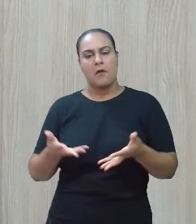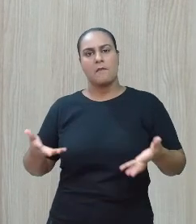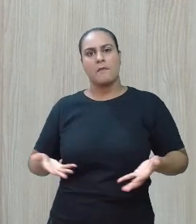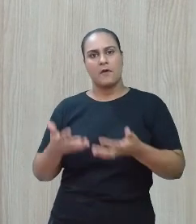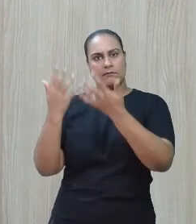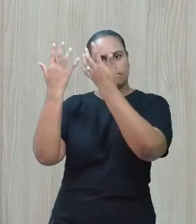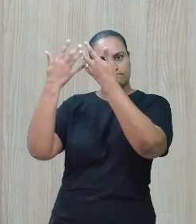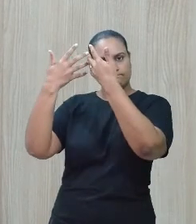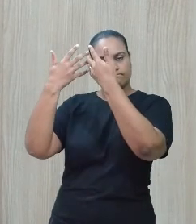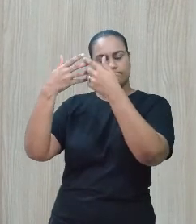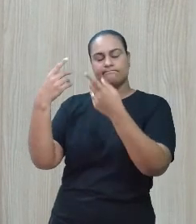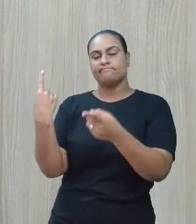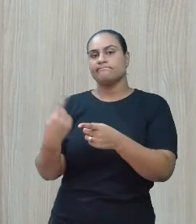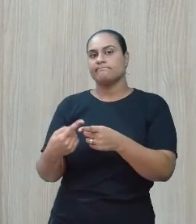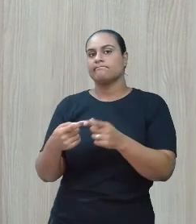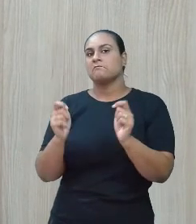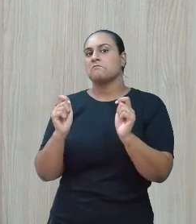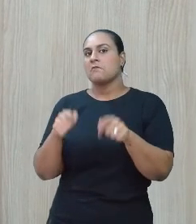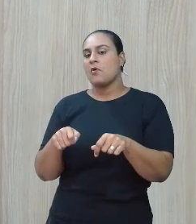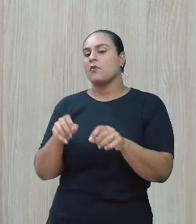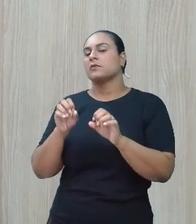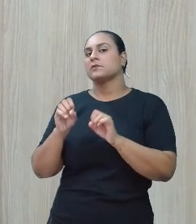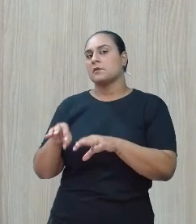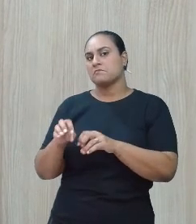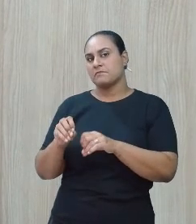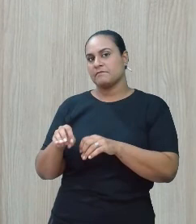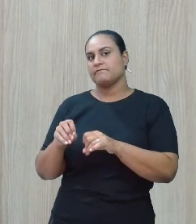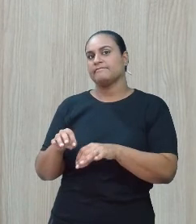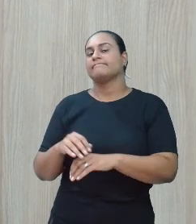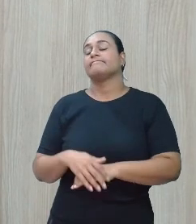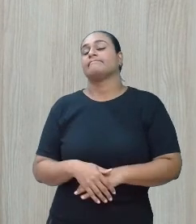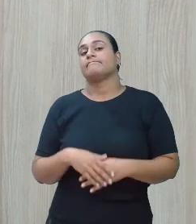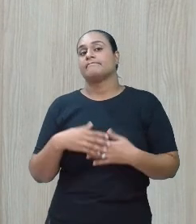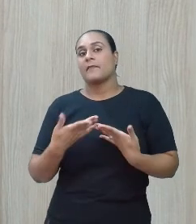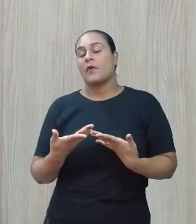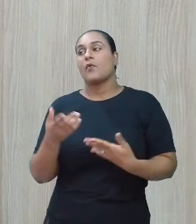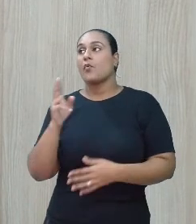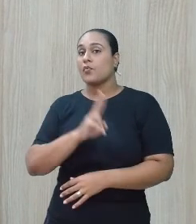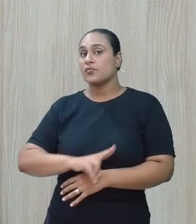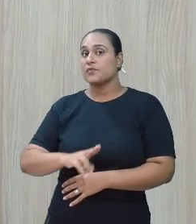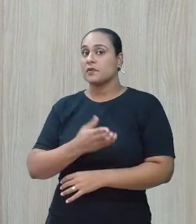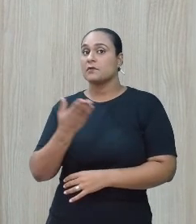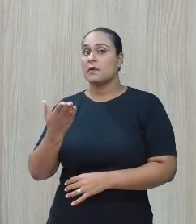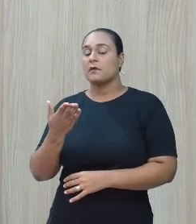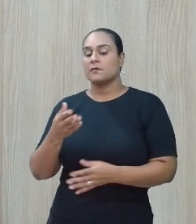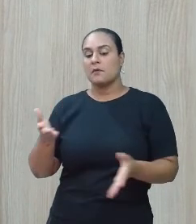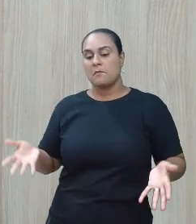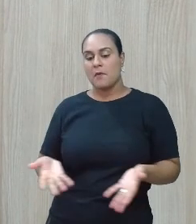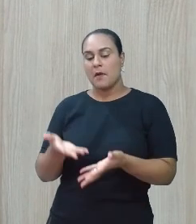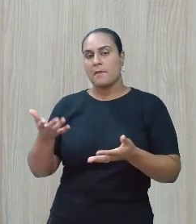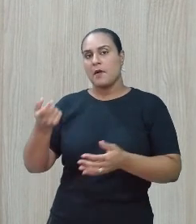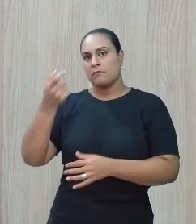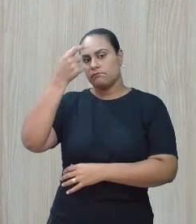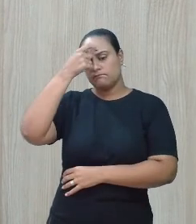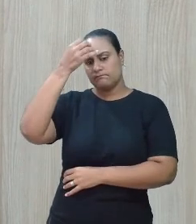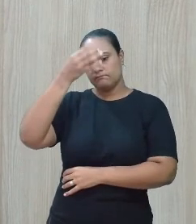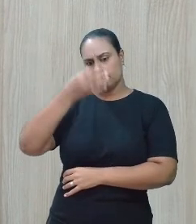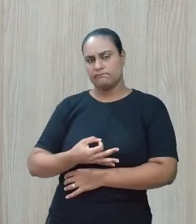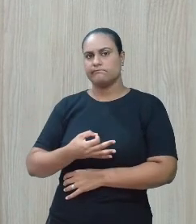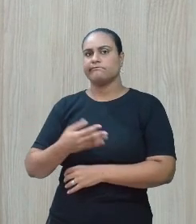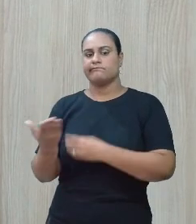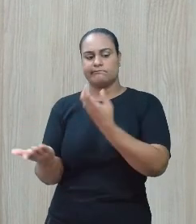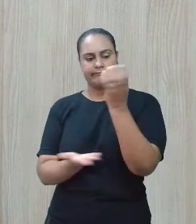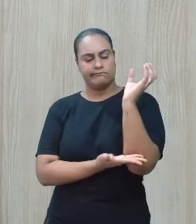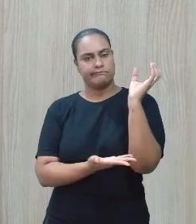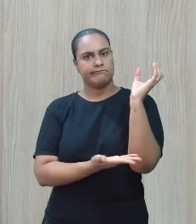ela também pode ser educativa. Então, através dela, eu consigo conscientizar as pessoas de que o desmatamento é uma questão séria, por